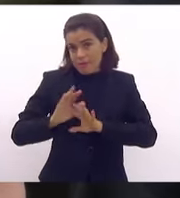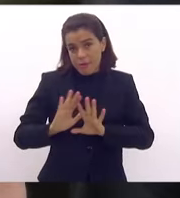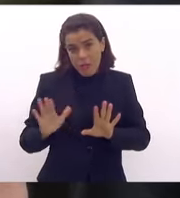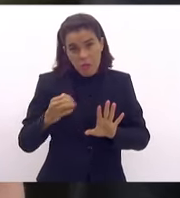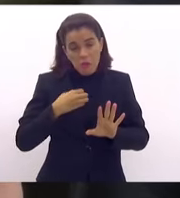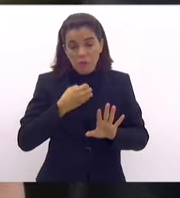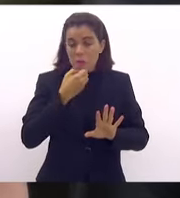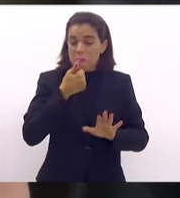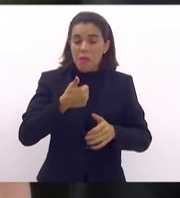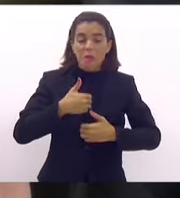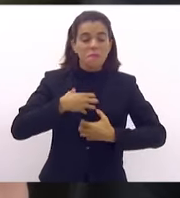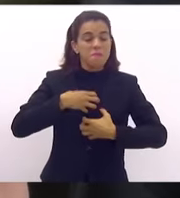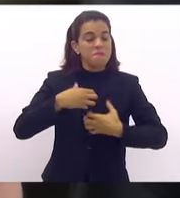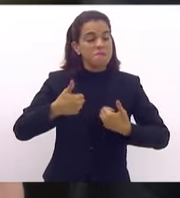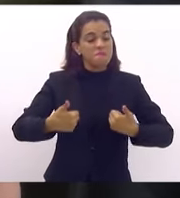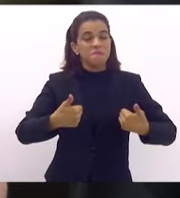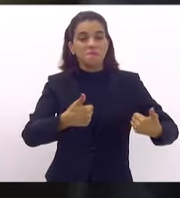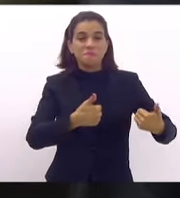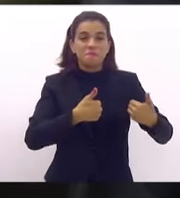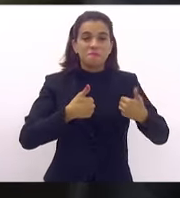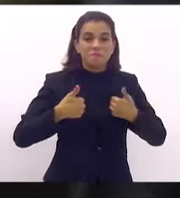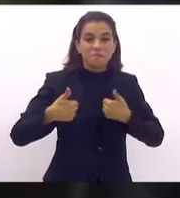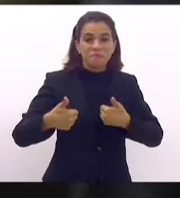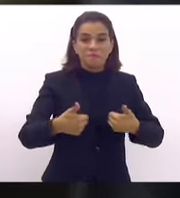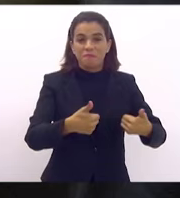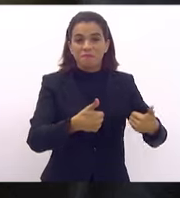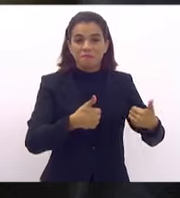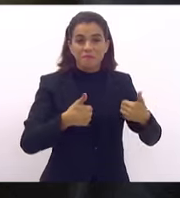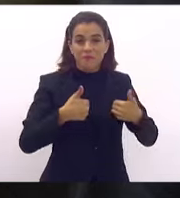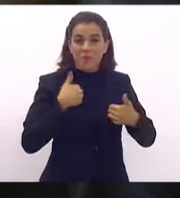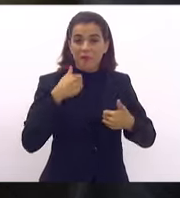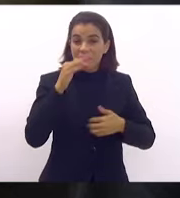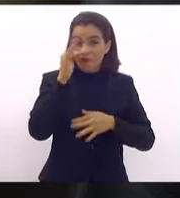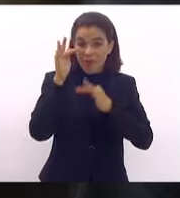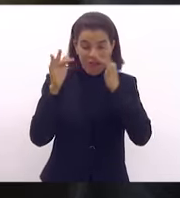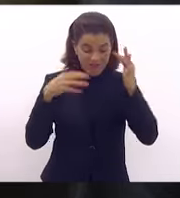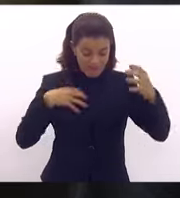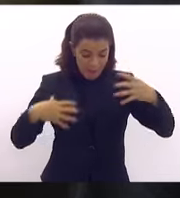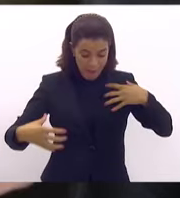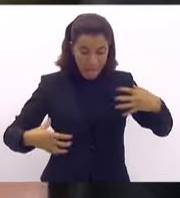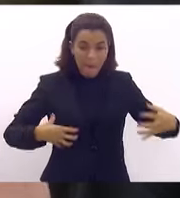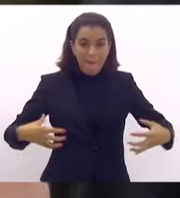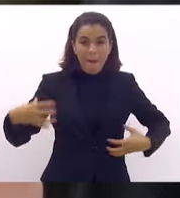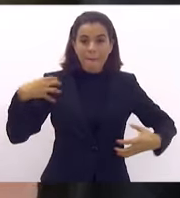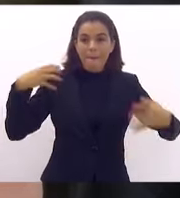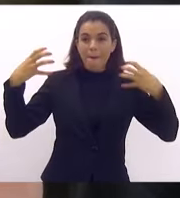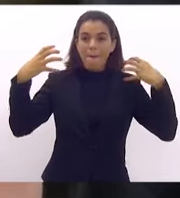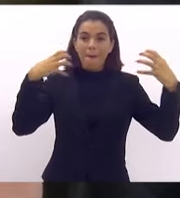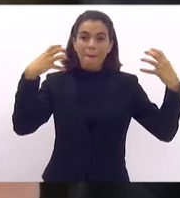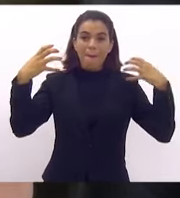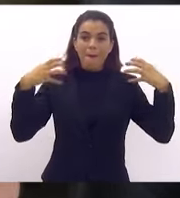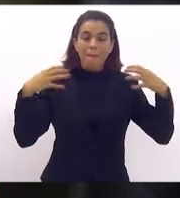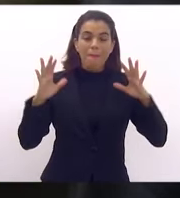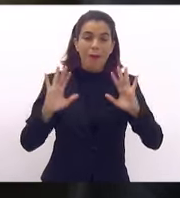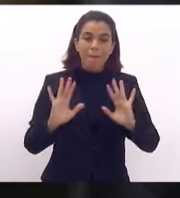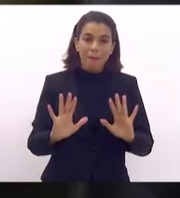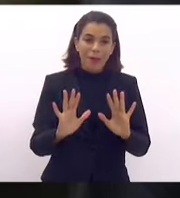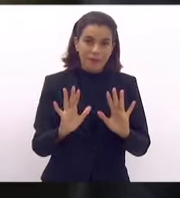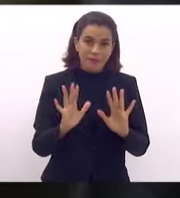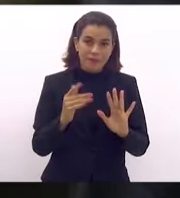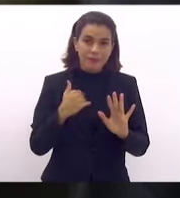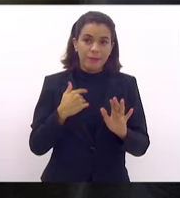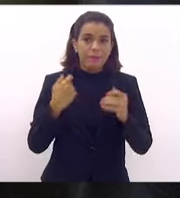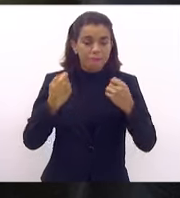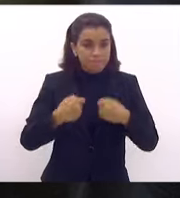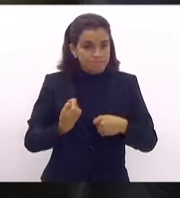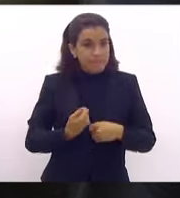com o meu eco vizinho de andar. Com certeza, com certeza. Né? Vim até de flores hoje. Mas eu não posso deixar, né, de me colocar